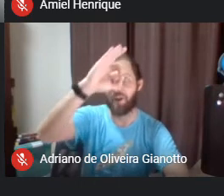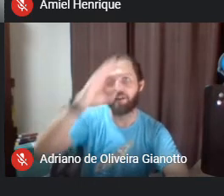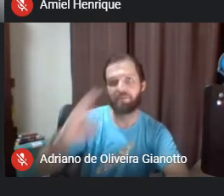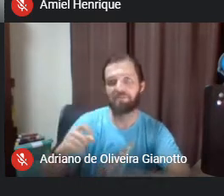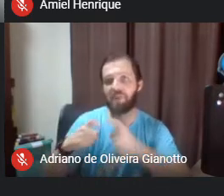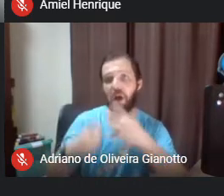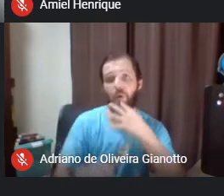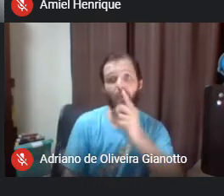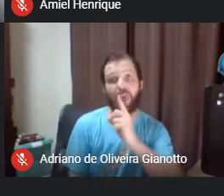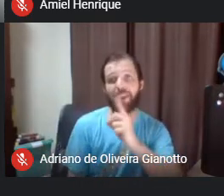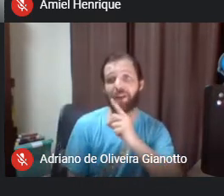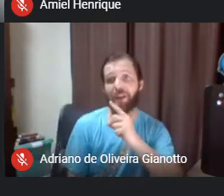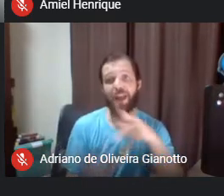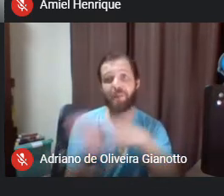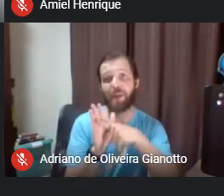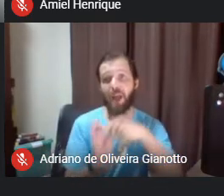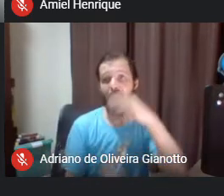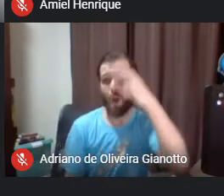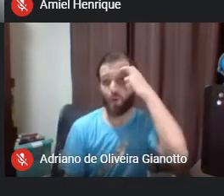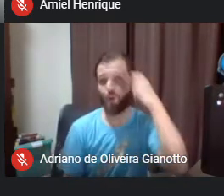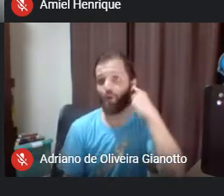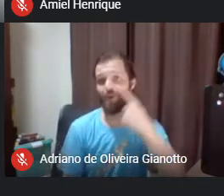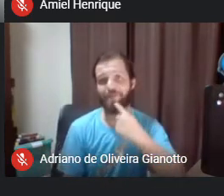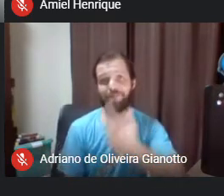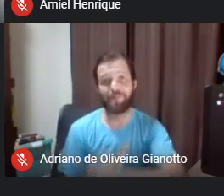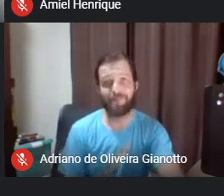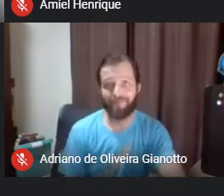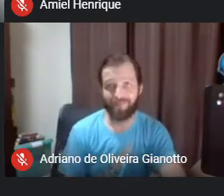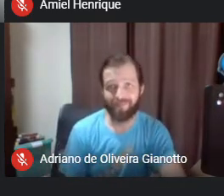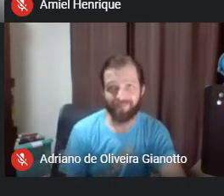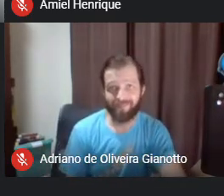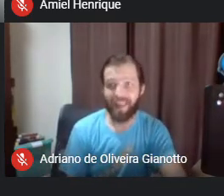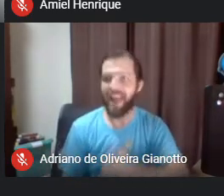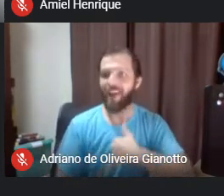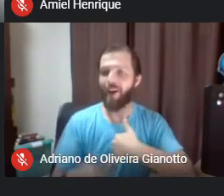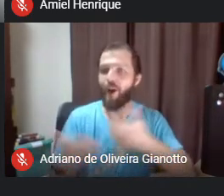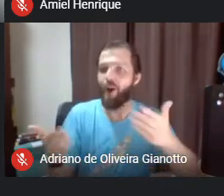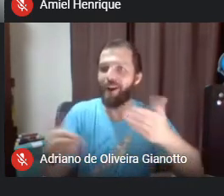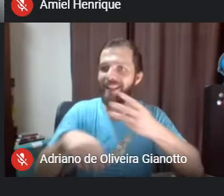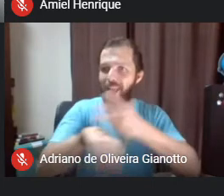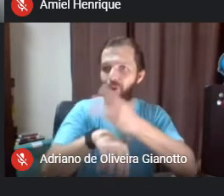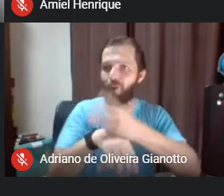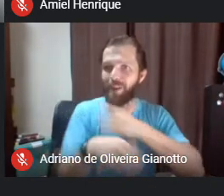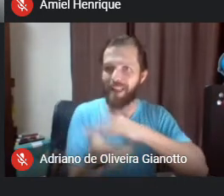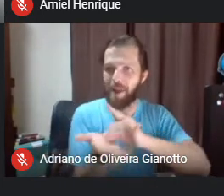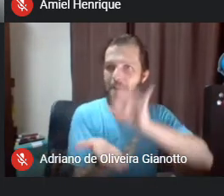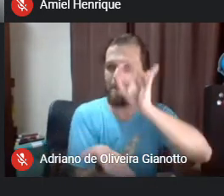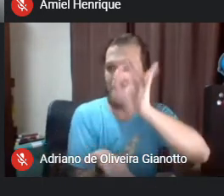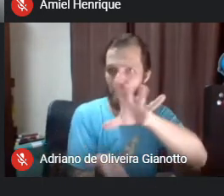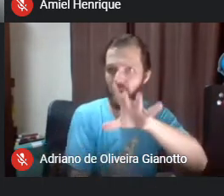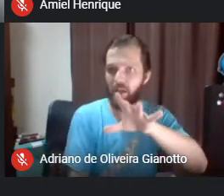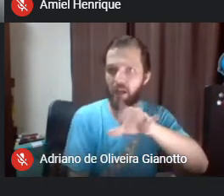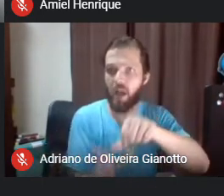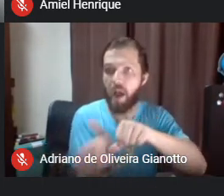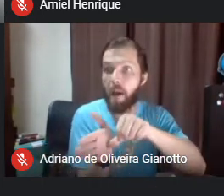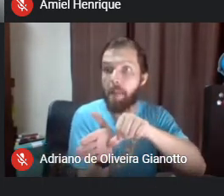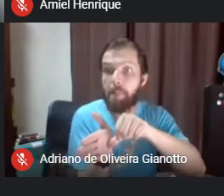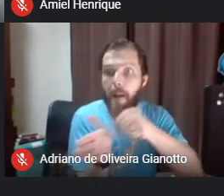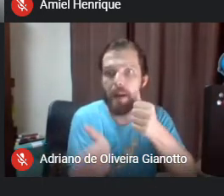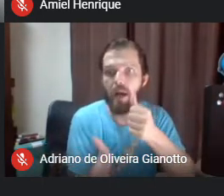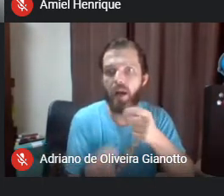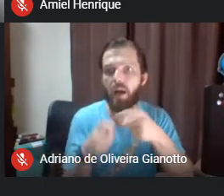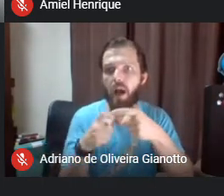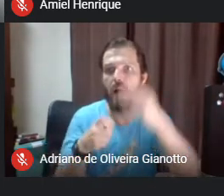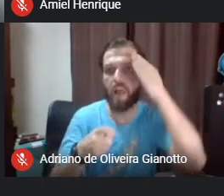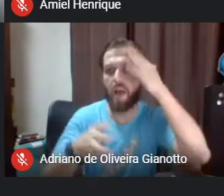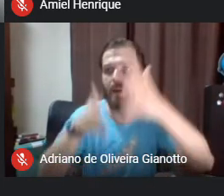equipe médica, assim, orienta isso. 99% não orienta, orienta mais a fono. Hoje, por exemplo, no